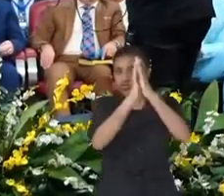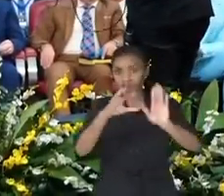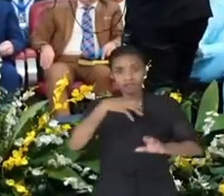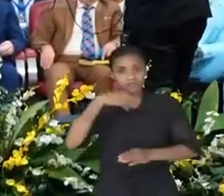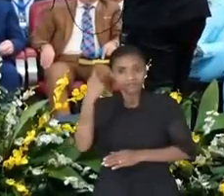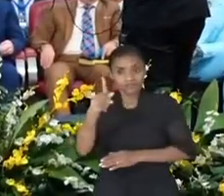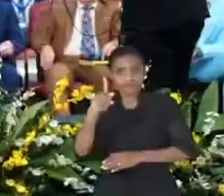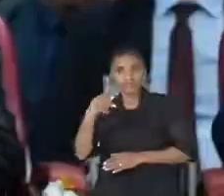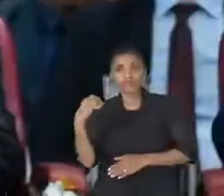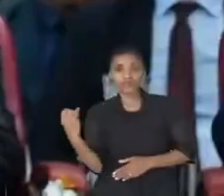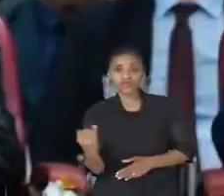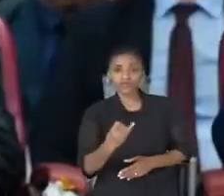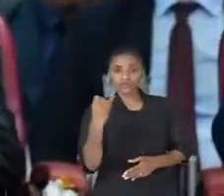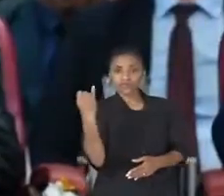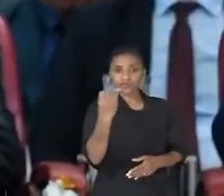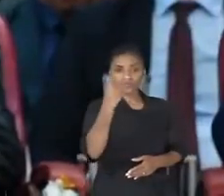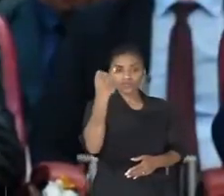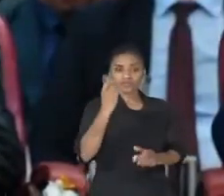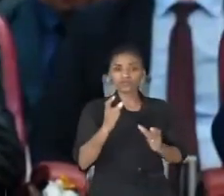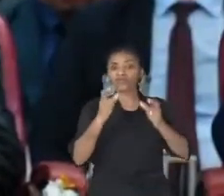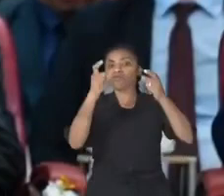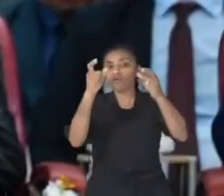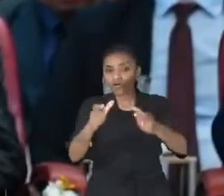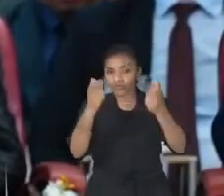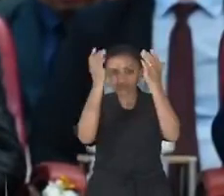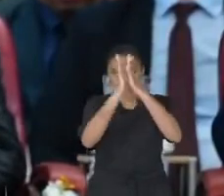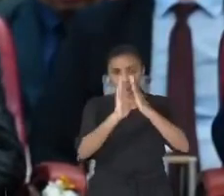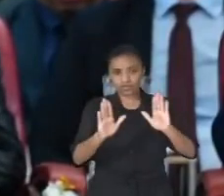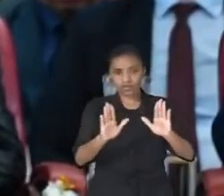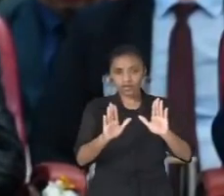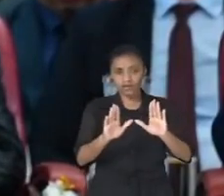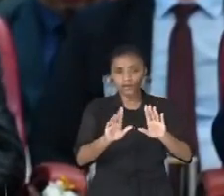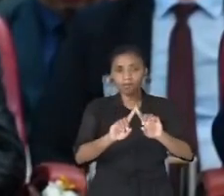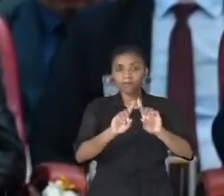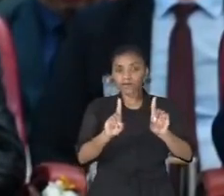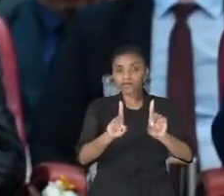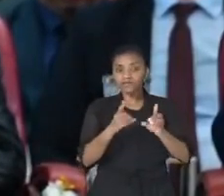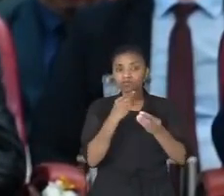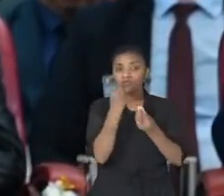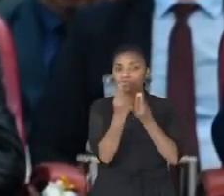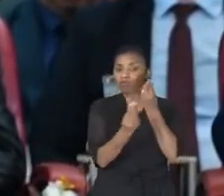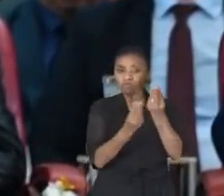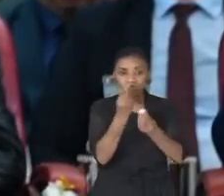importa não é onde adorar, é em como adorar.